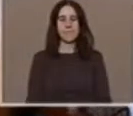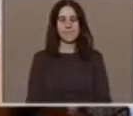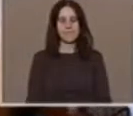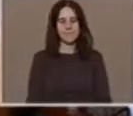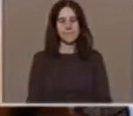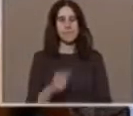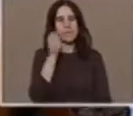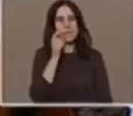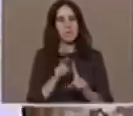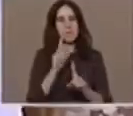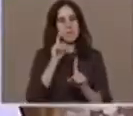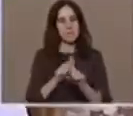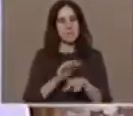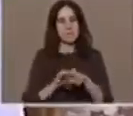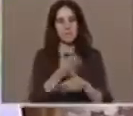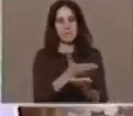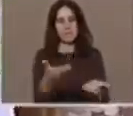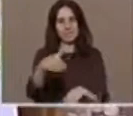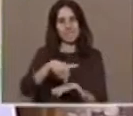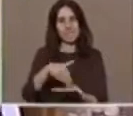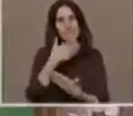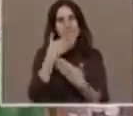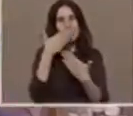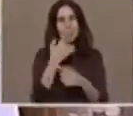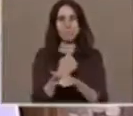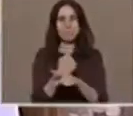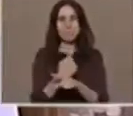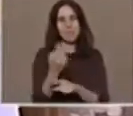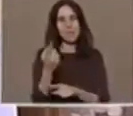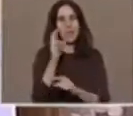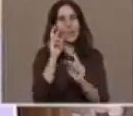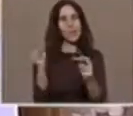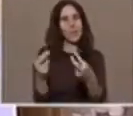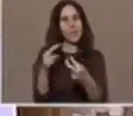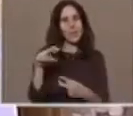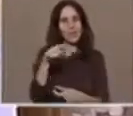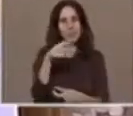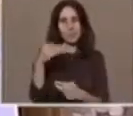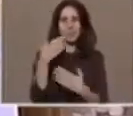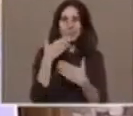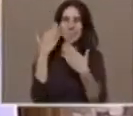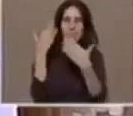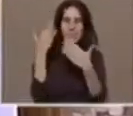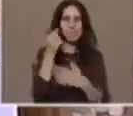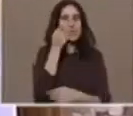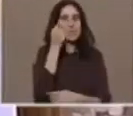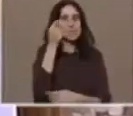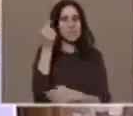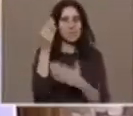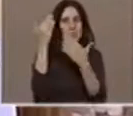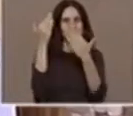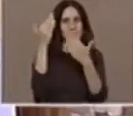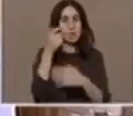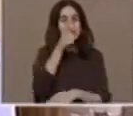Irmãos e irmãs, saúdo os presentes, saúdo também aqueles que nos acompanham através da RTP, uma saudação especial